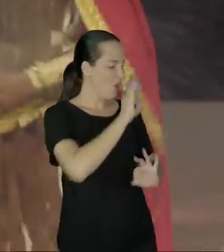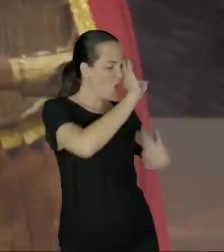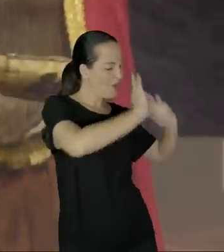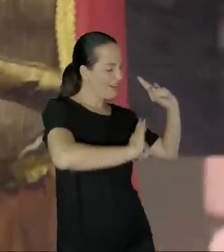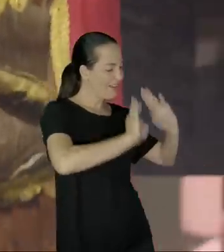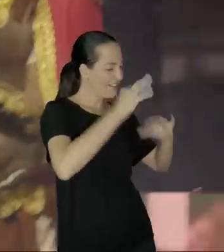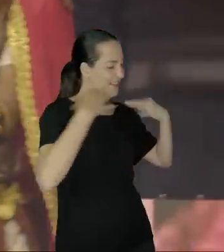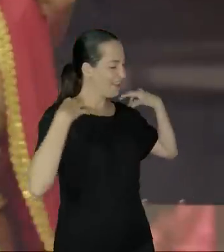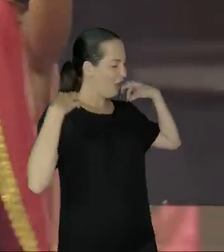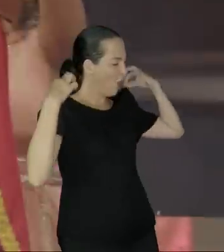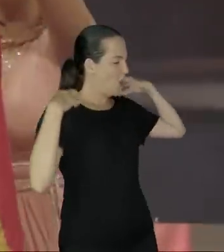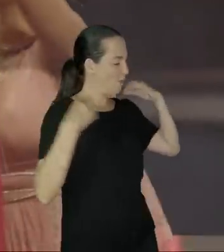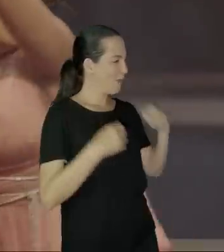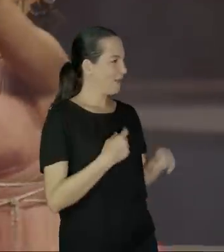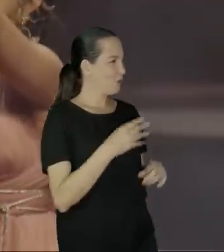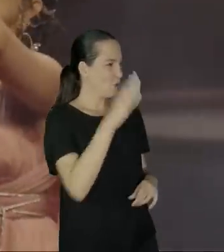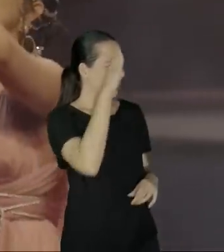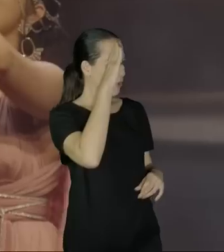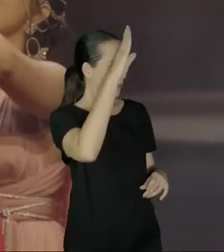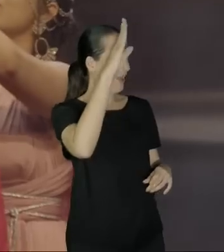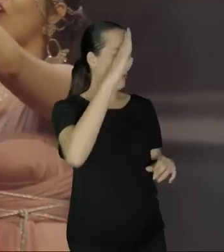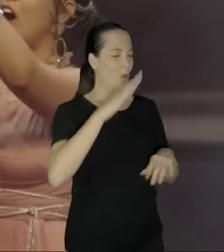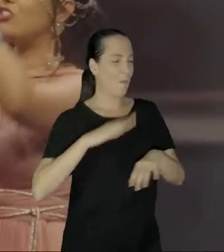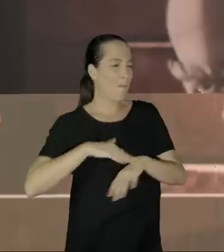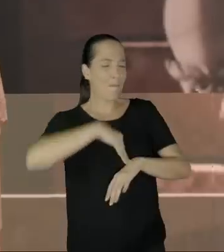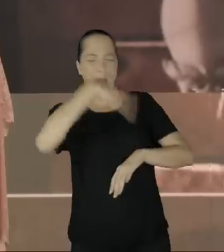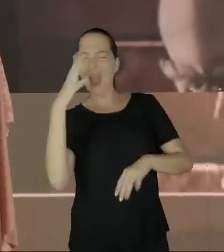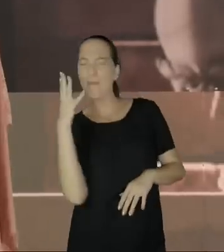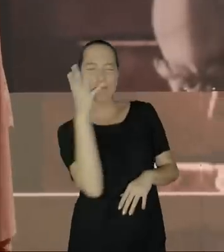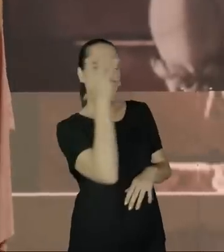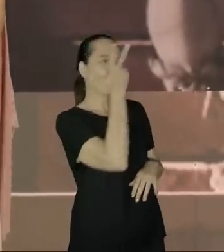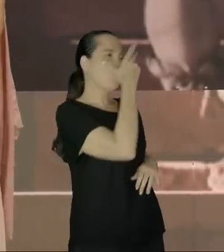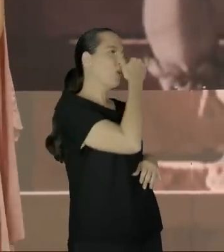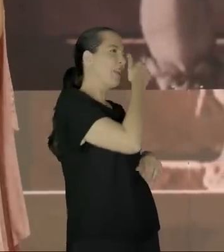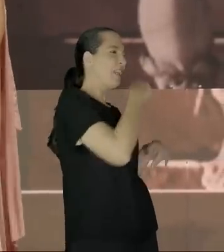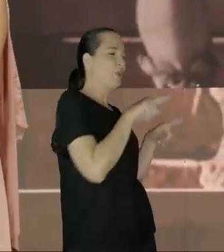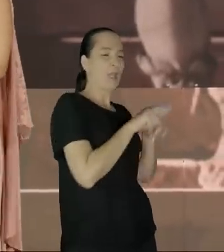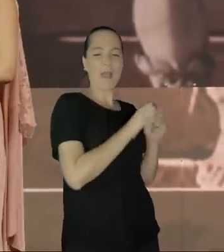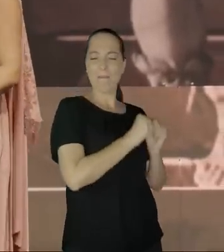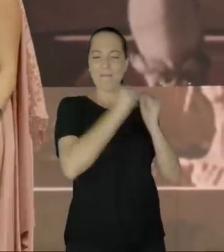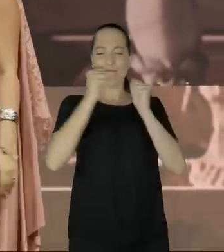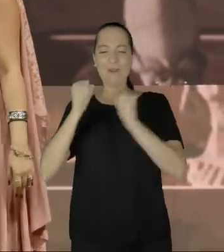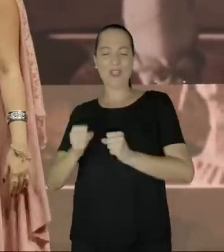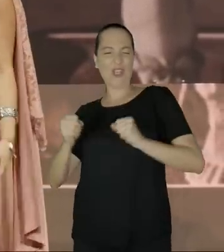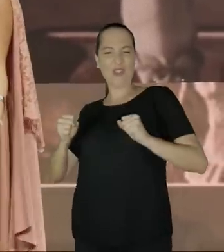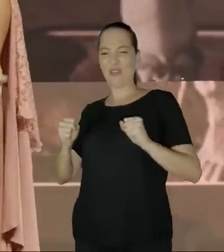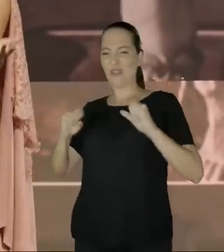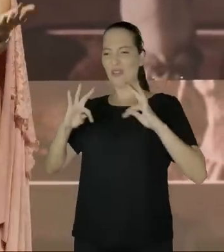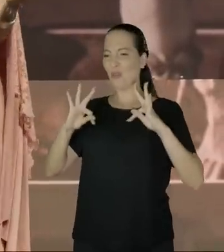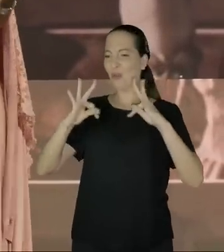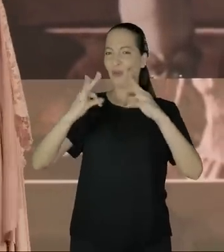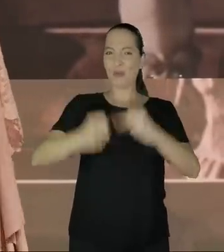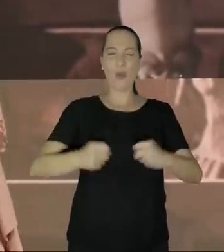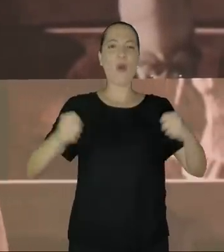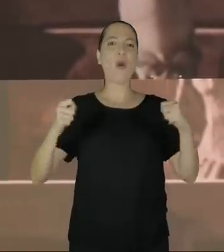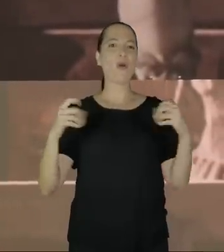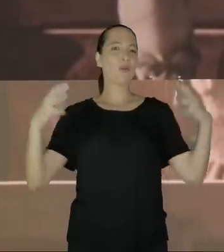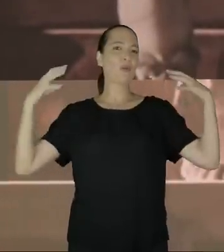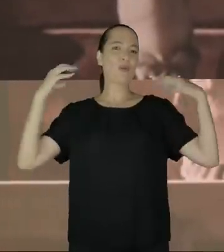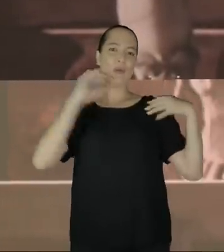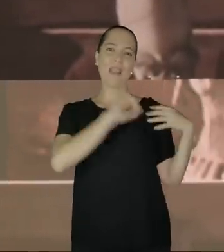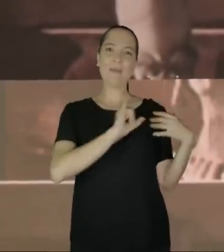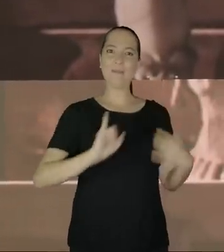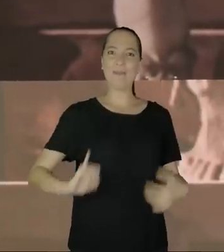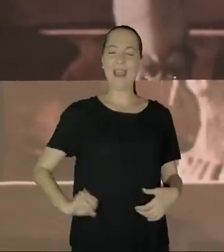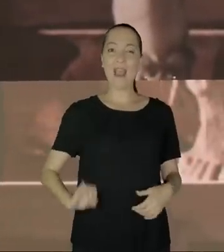vestindo o soldado mais belo e forte de todo o império. Mas hoje você